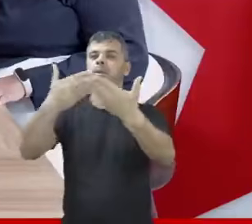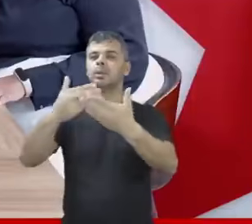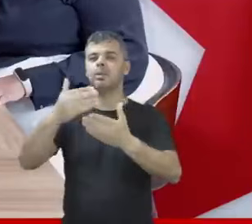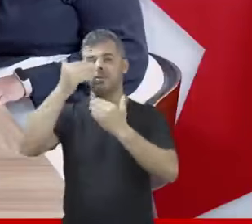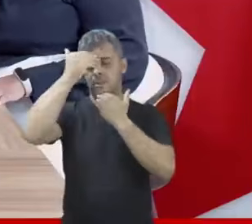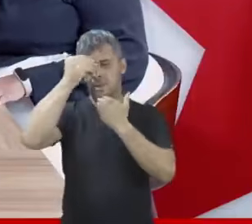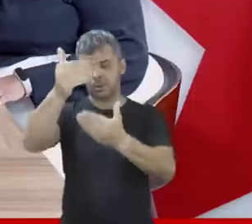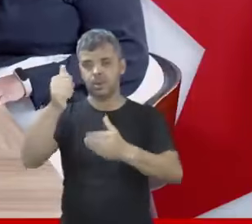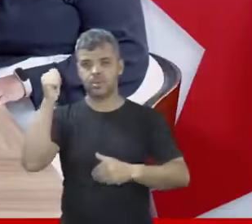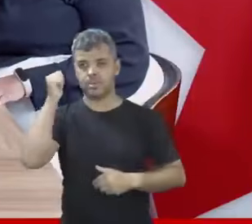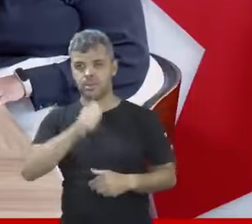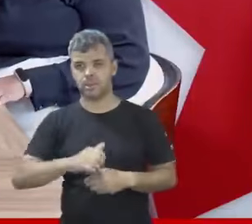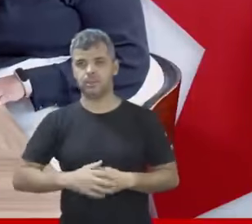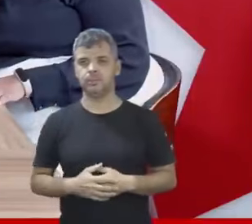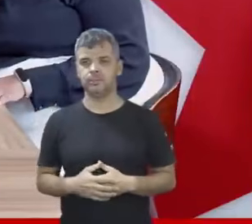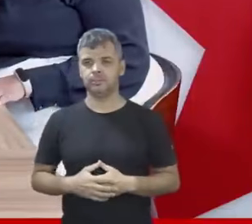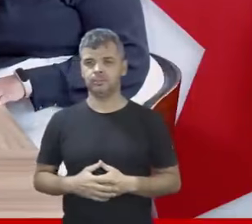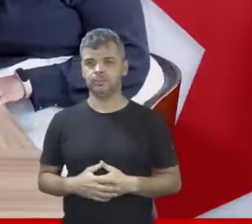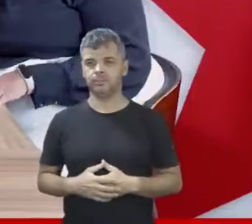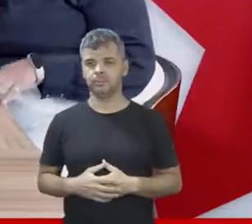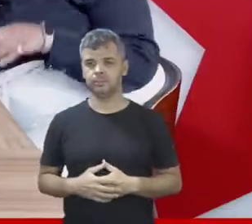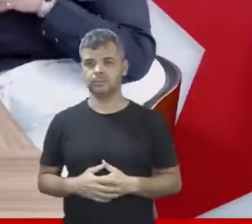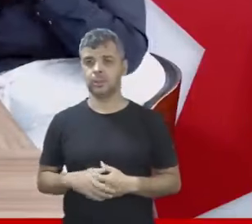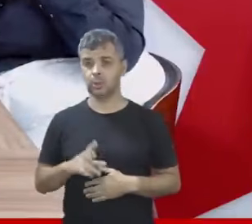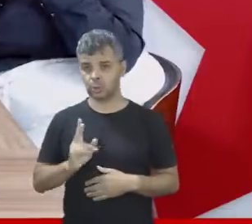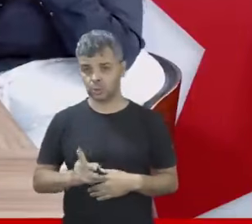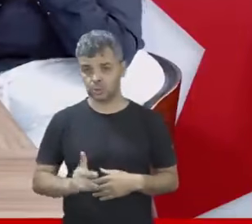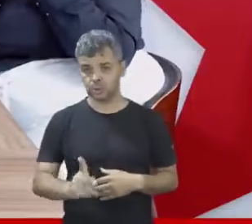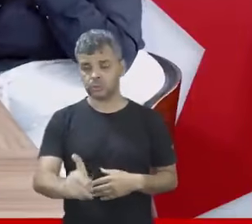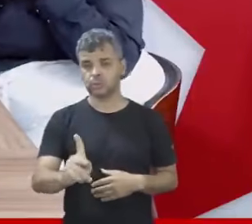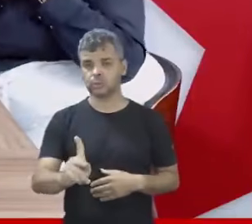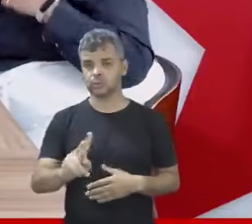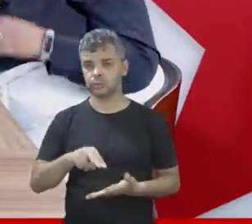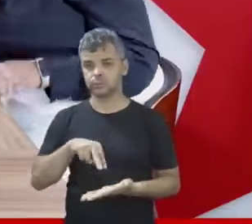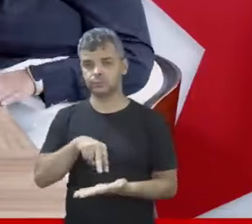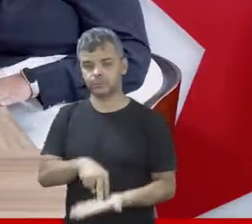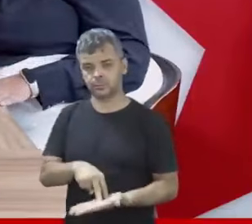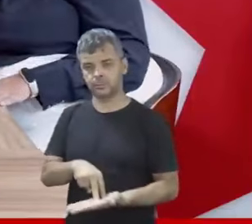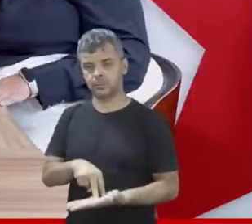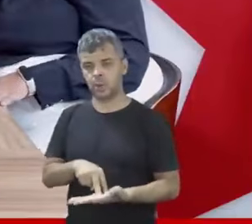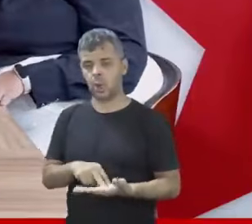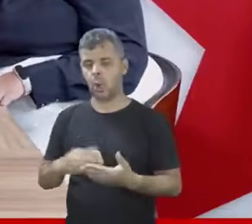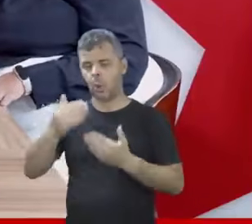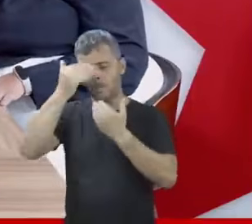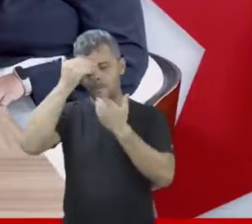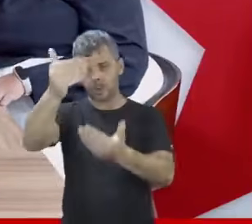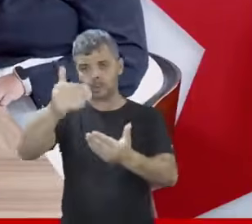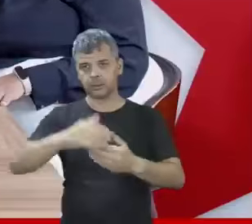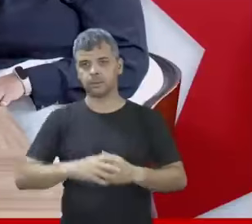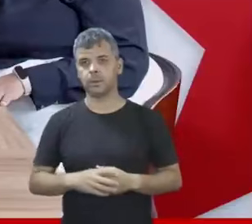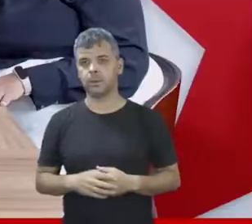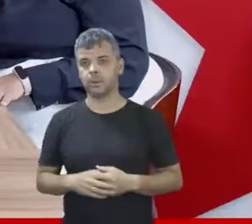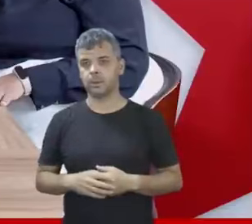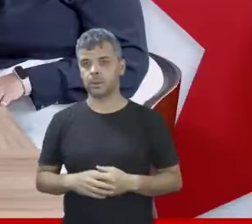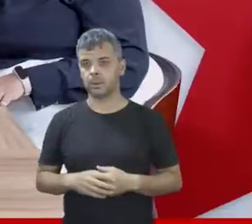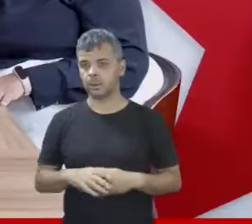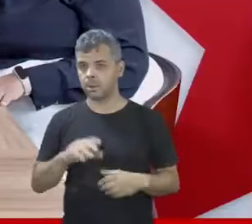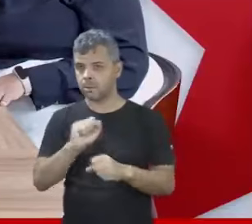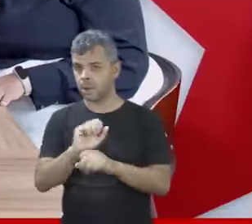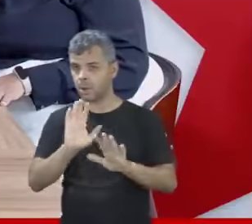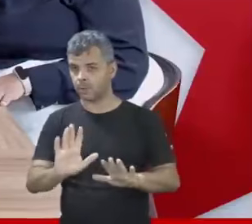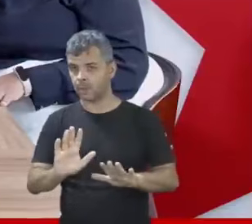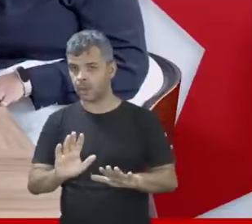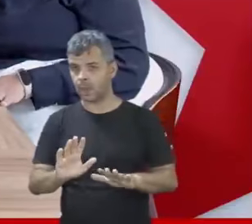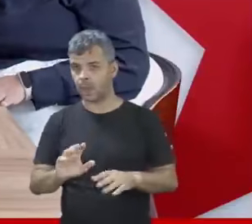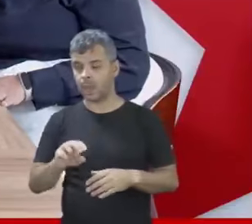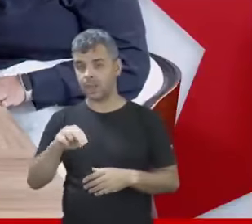Muito obrigada, meninas. Muito obrigada, Seguimos Cris. firmes, Cris. Valeu! E segura aí, Cris, porque a